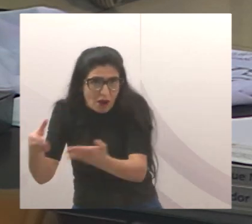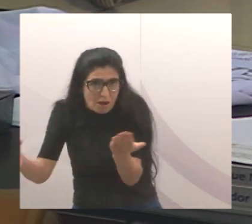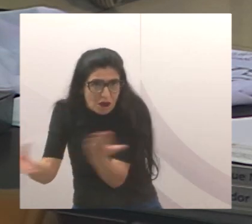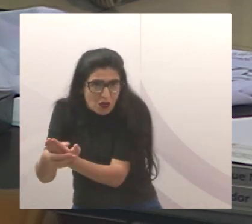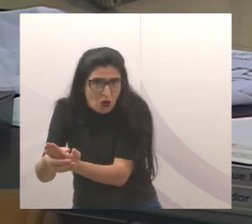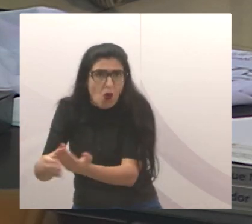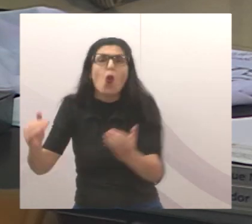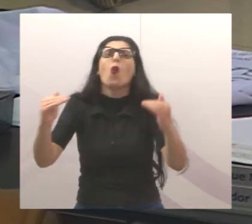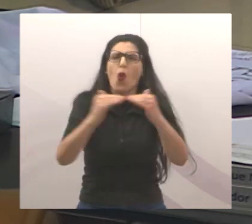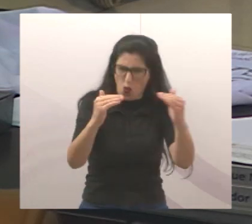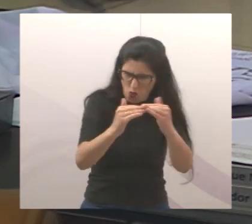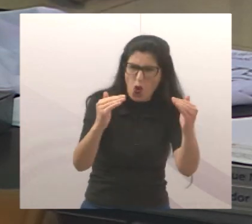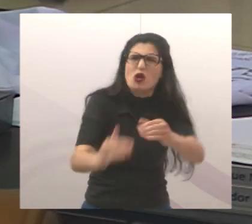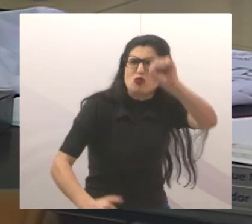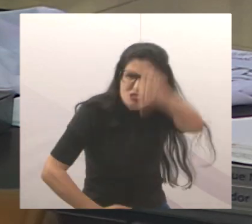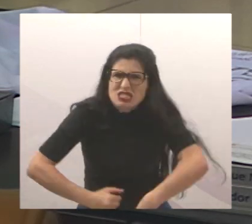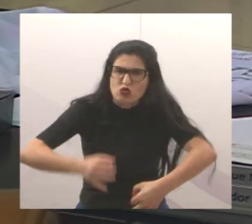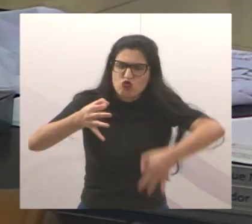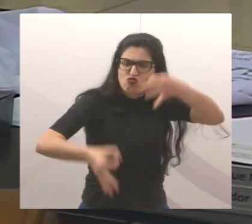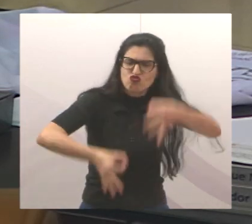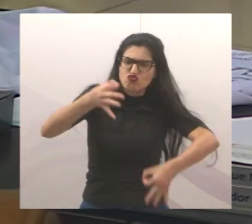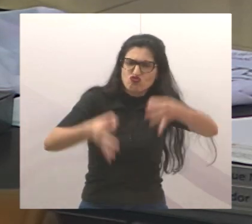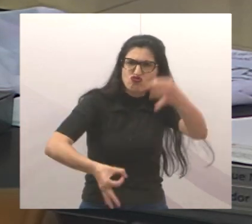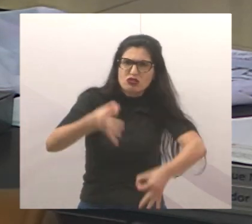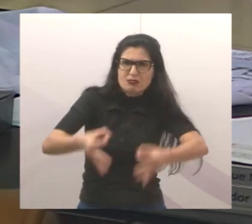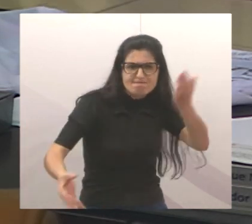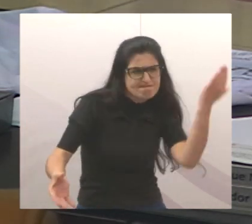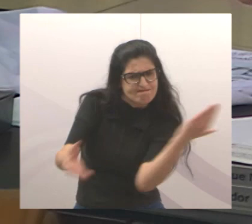e a favor do processo.